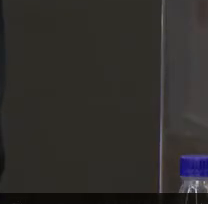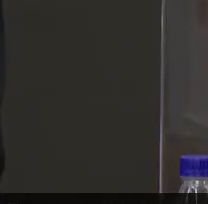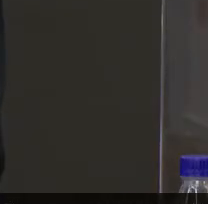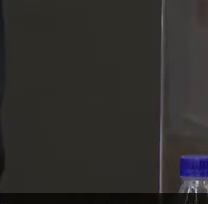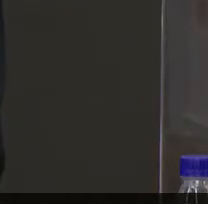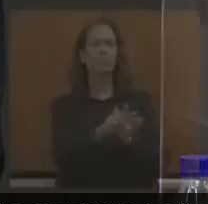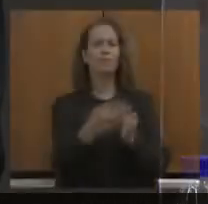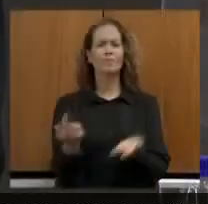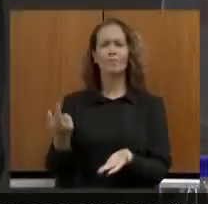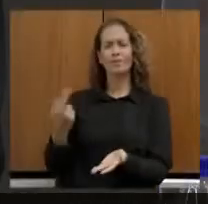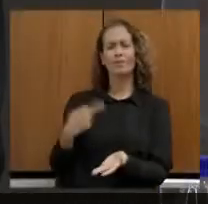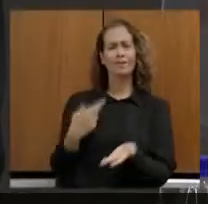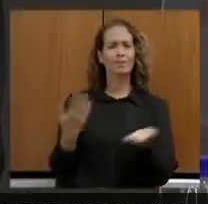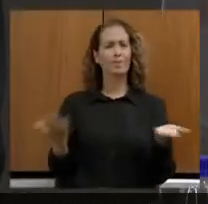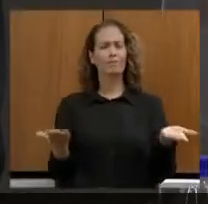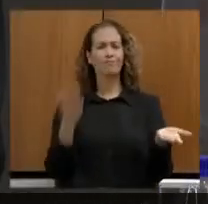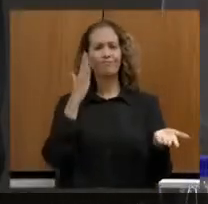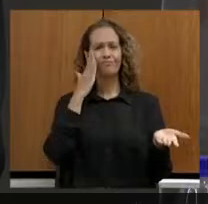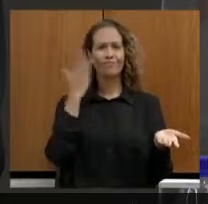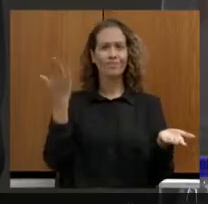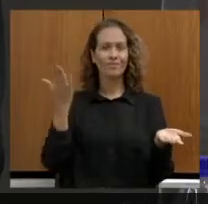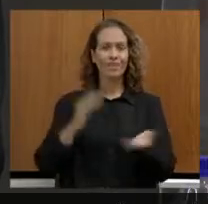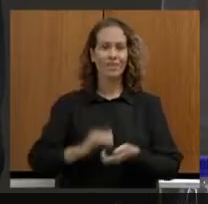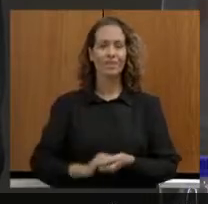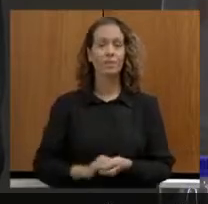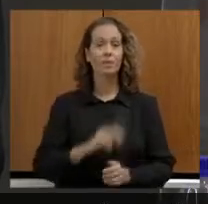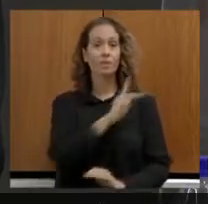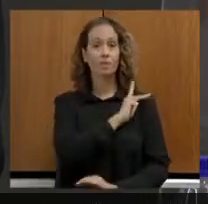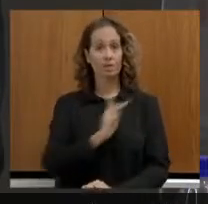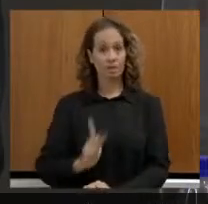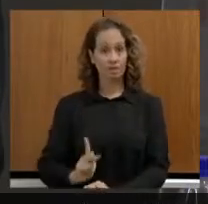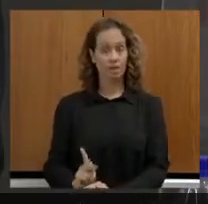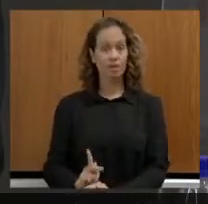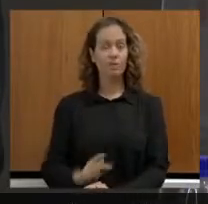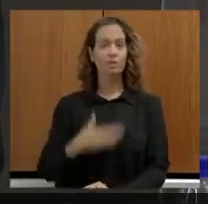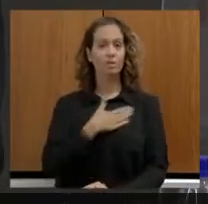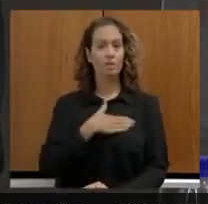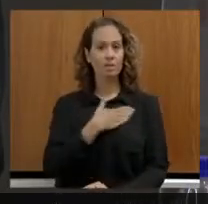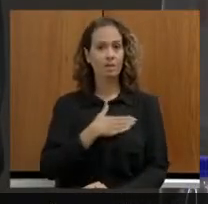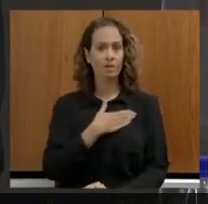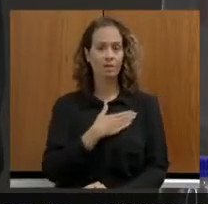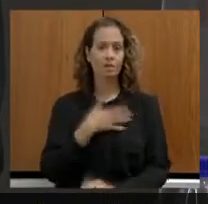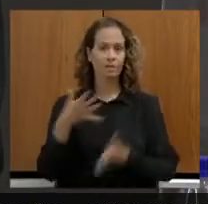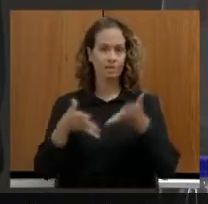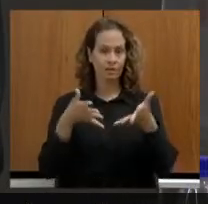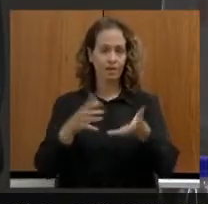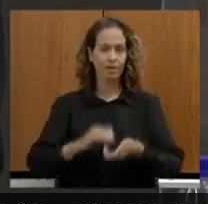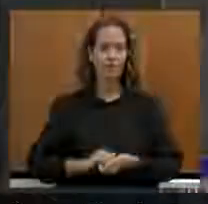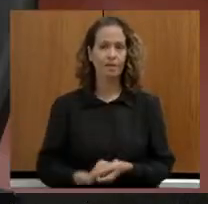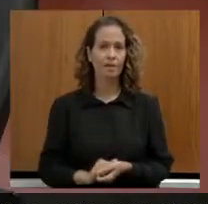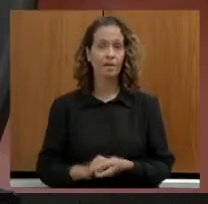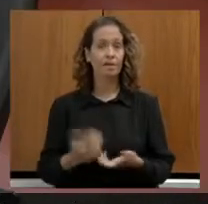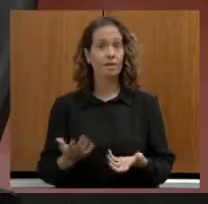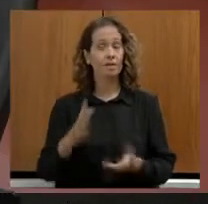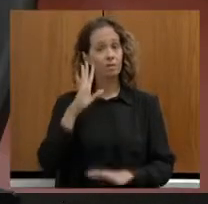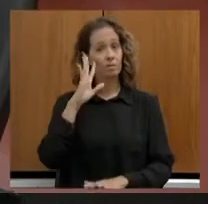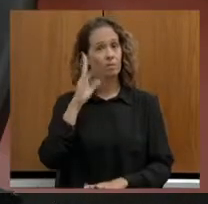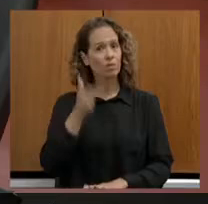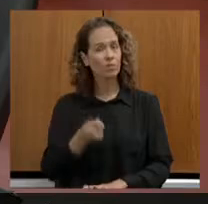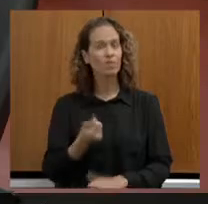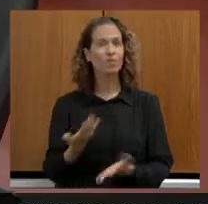Laura Serrano Presidente eu gosto de ter a minha palavra por favor acho no mínimo